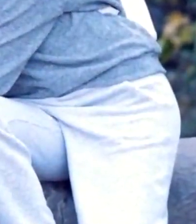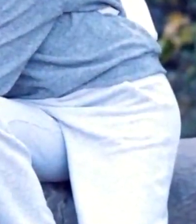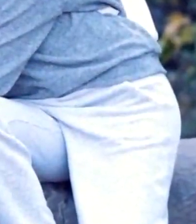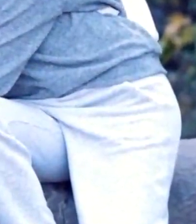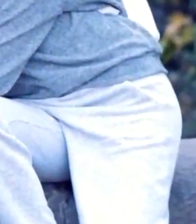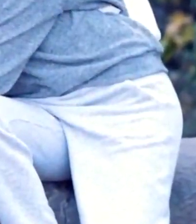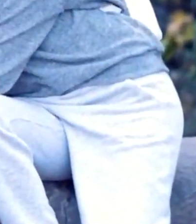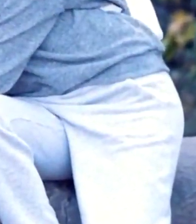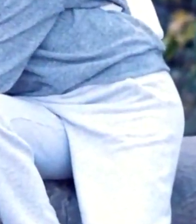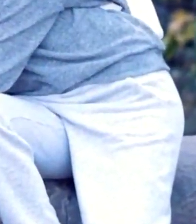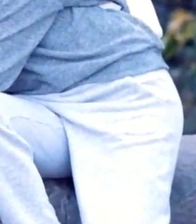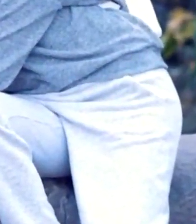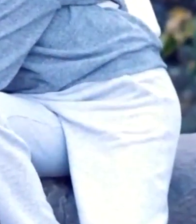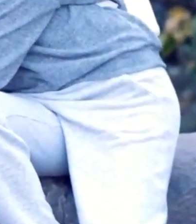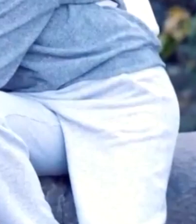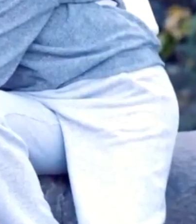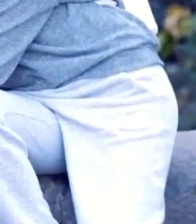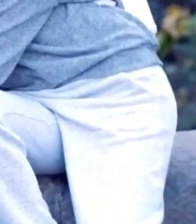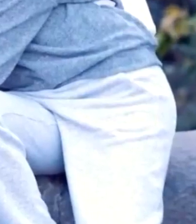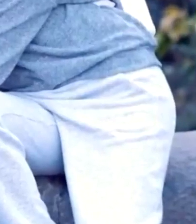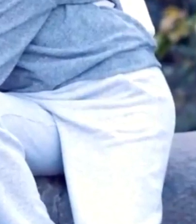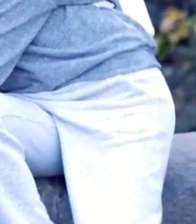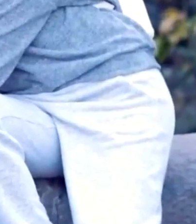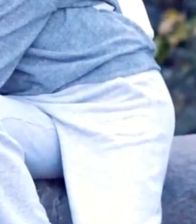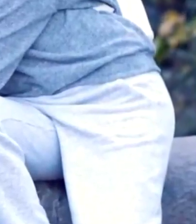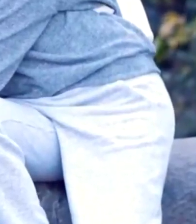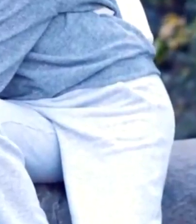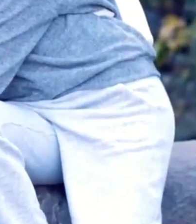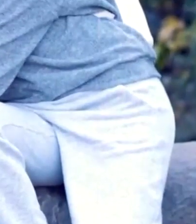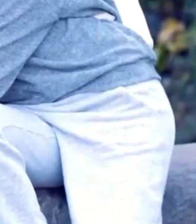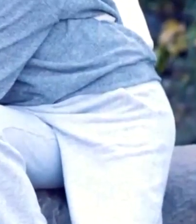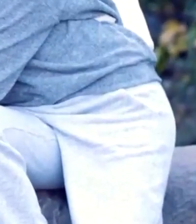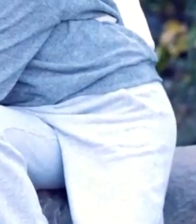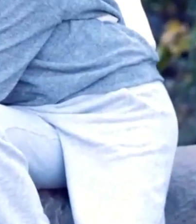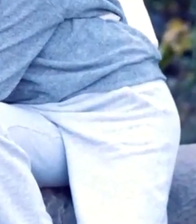de graça a água da vida.